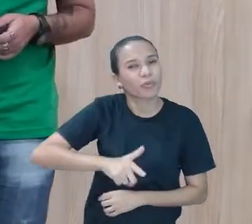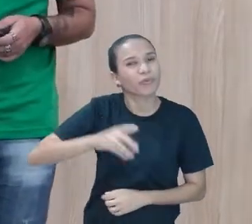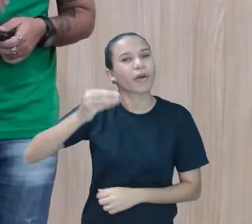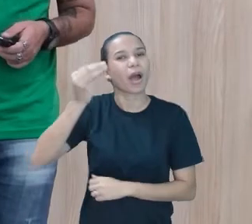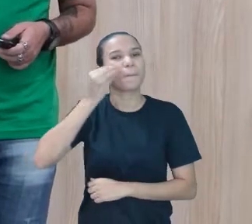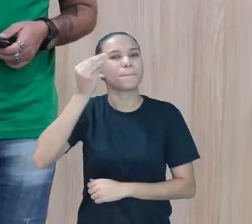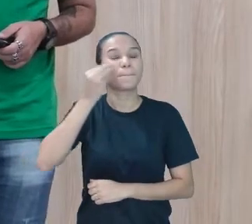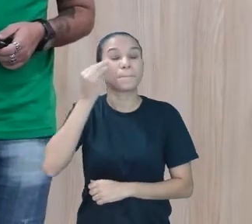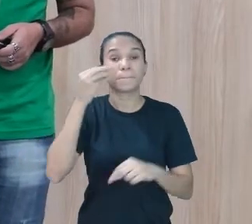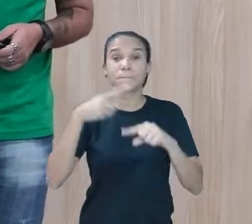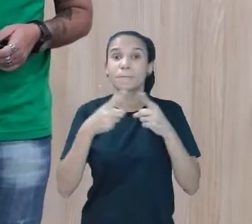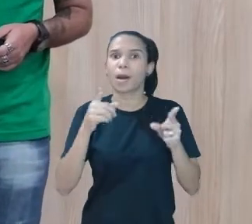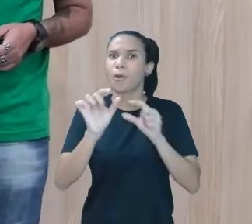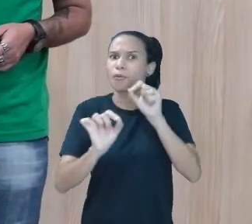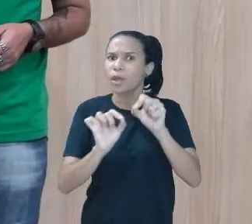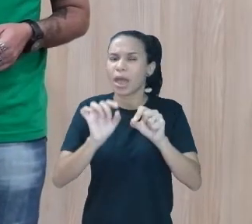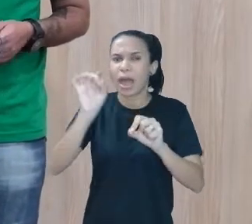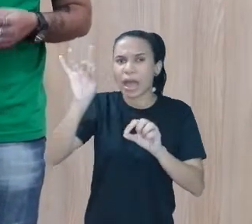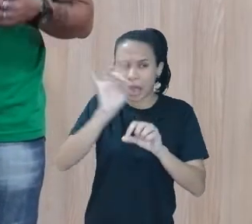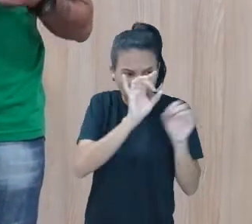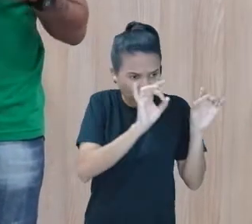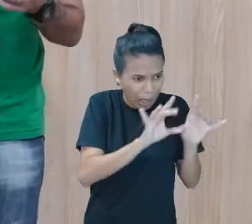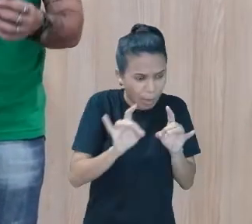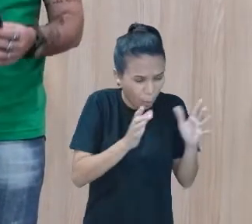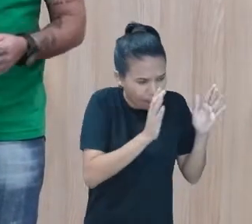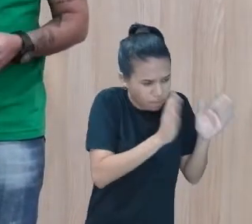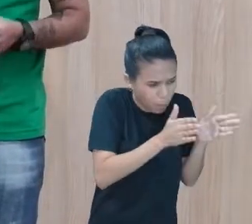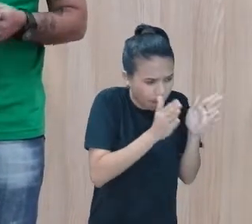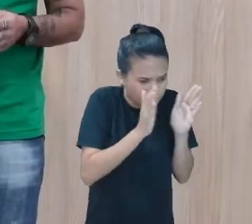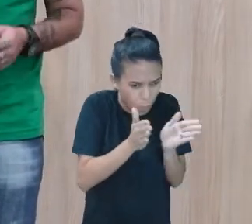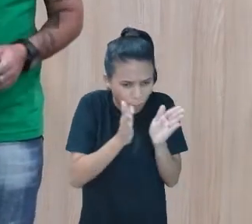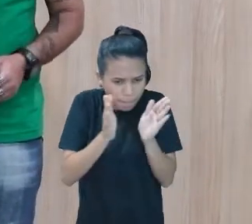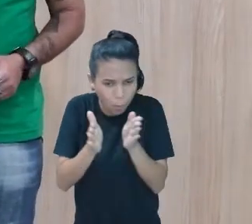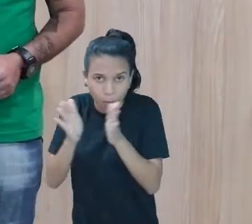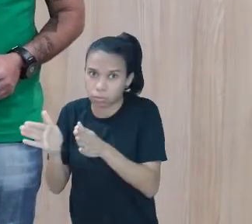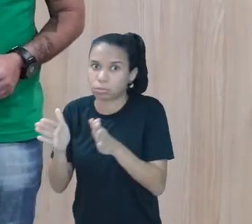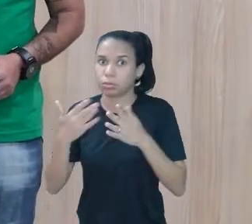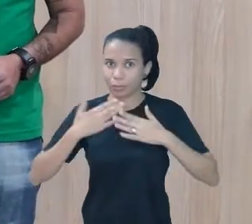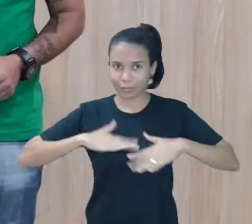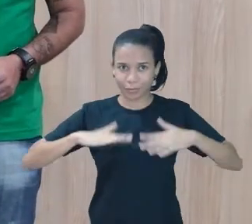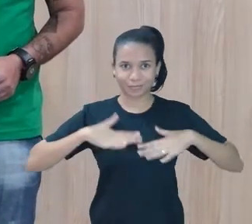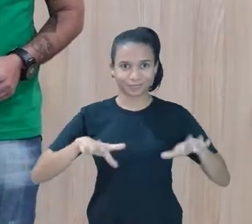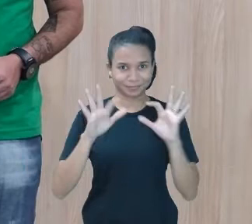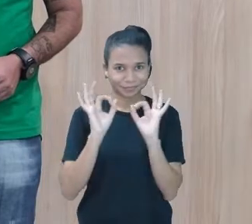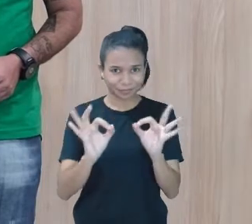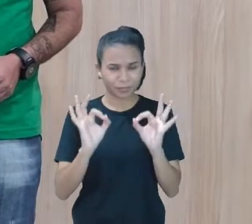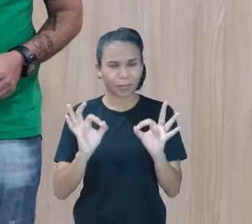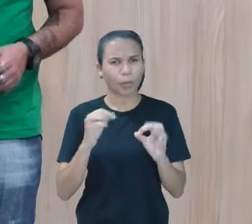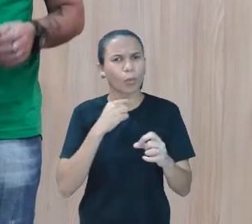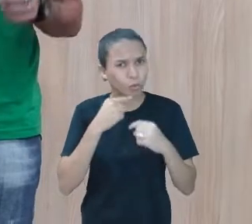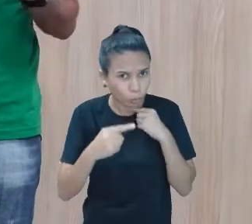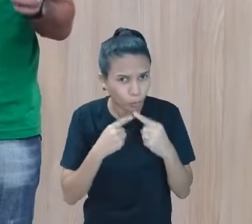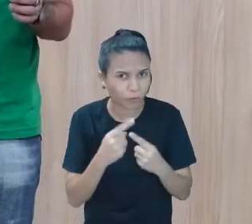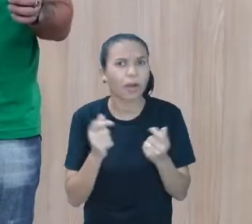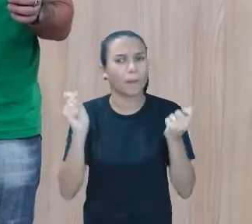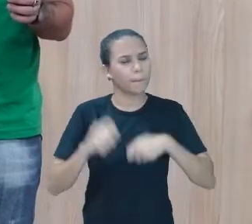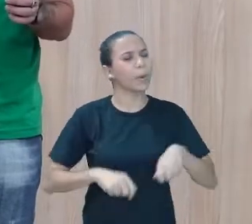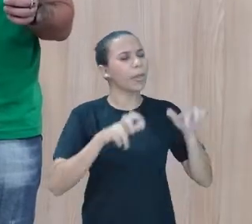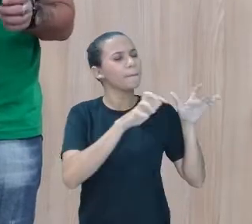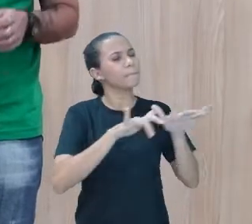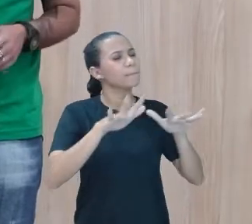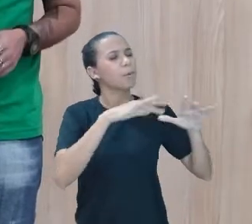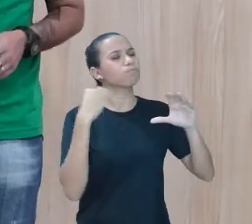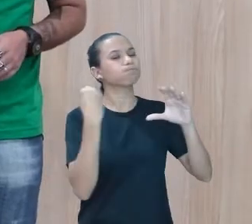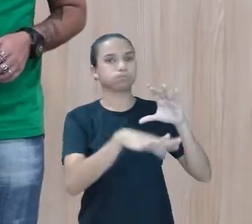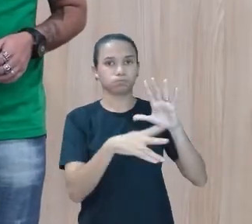isso daí, só que pegando cada uma das etapas e fazendo com bastante calma, tá certo? Qualquer dúvida, escreve para a